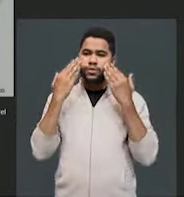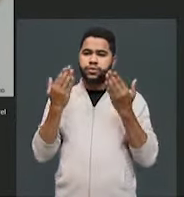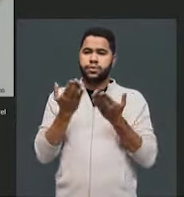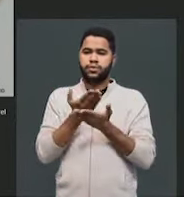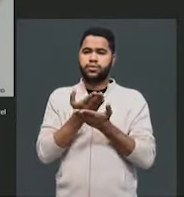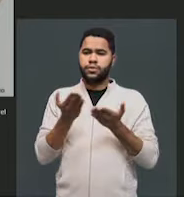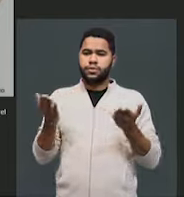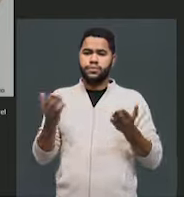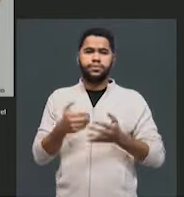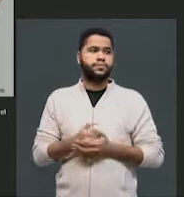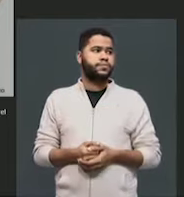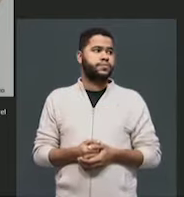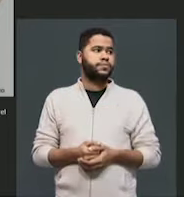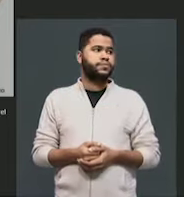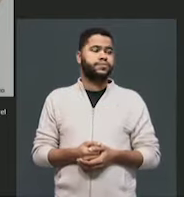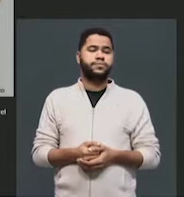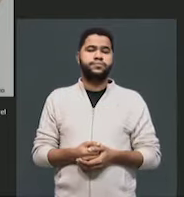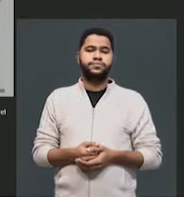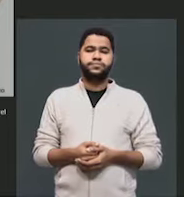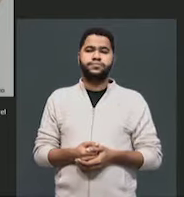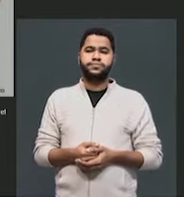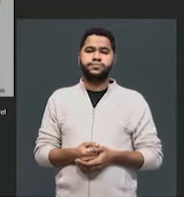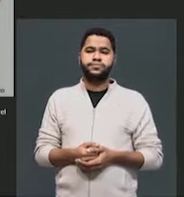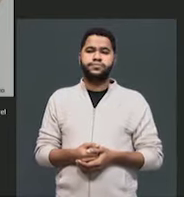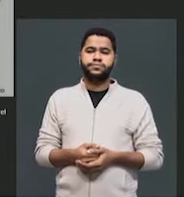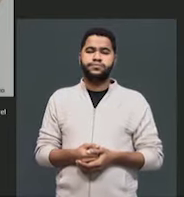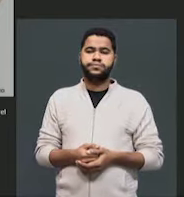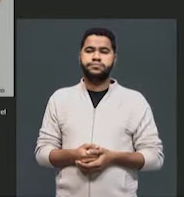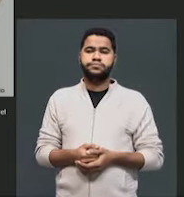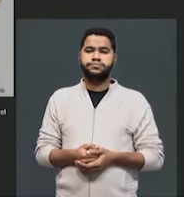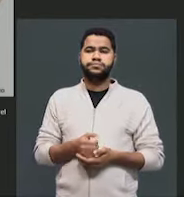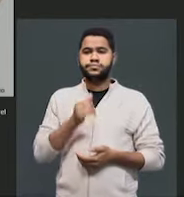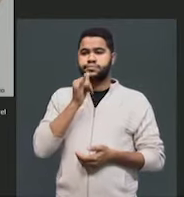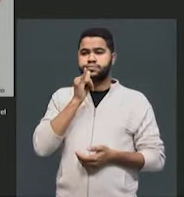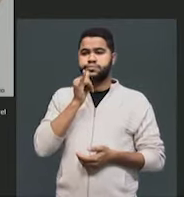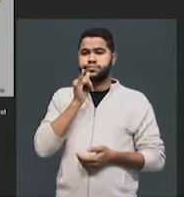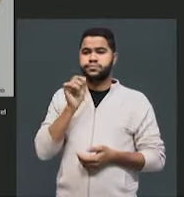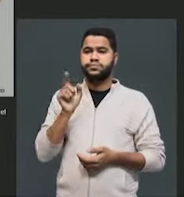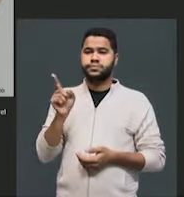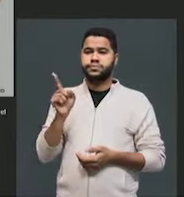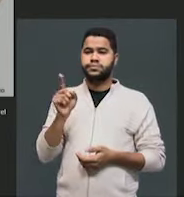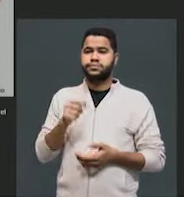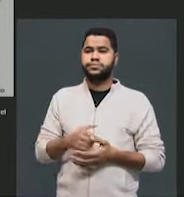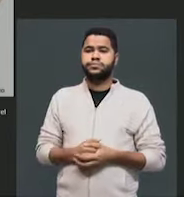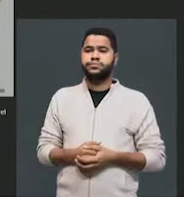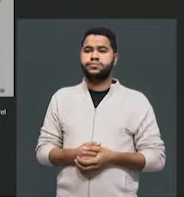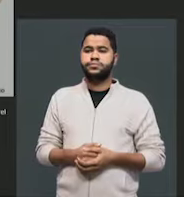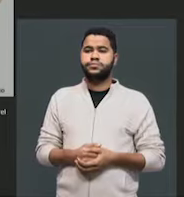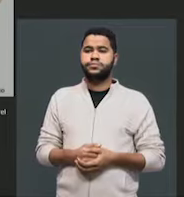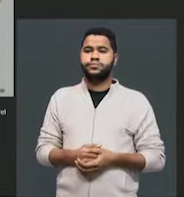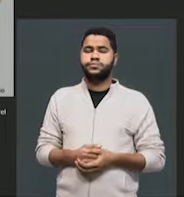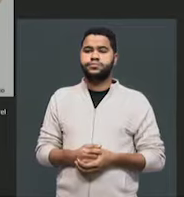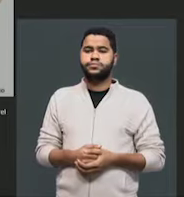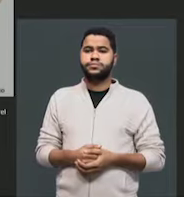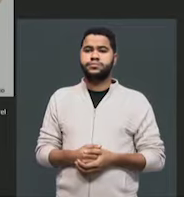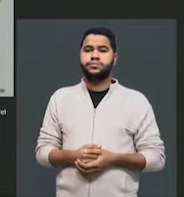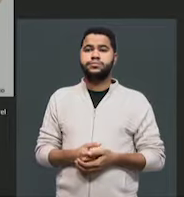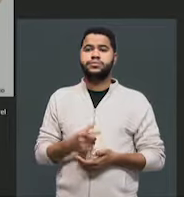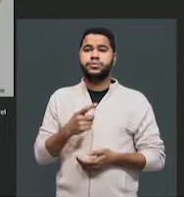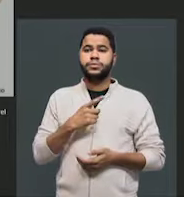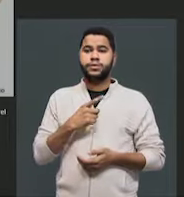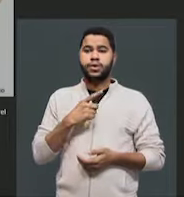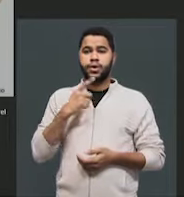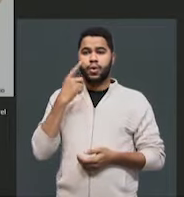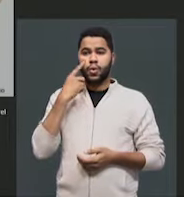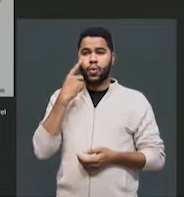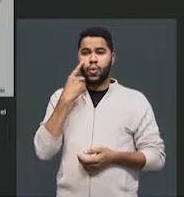vocês verem, tá? Ventral, então olha só. Vamos pegar essa aqui de frente. Olha, eu tenho aqui, ó,